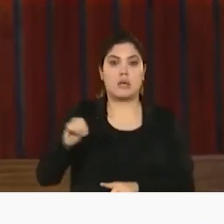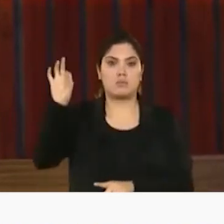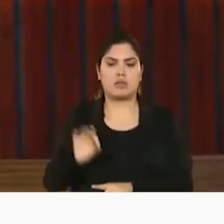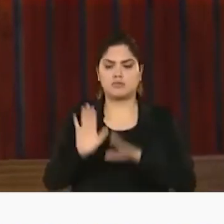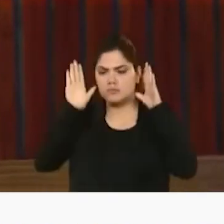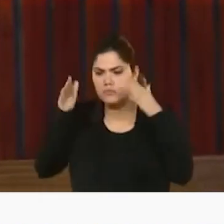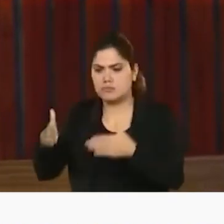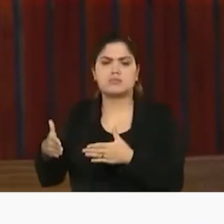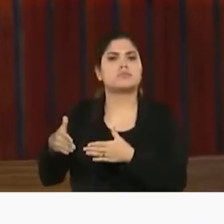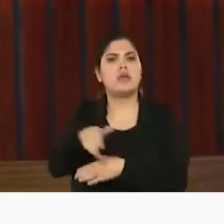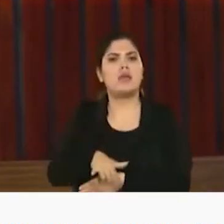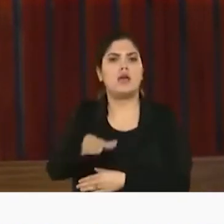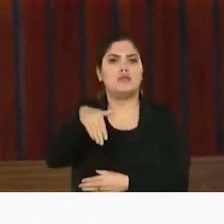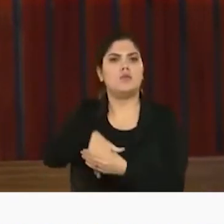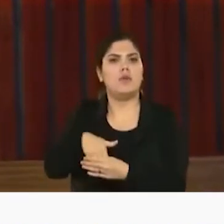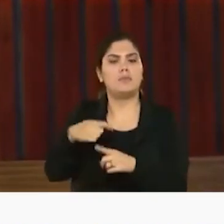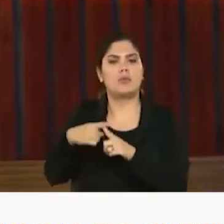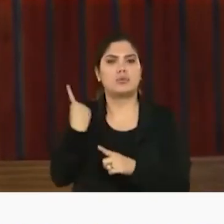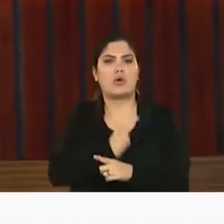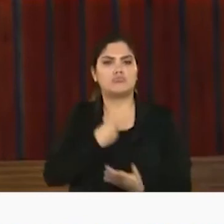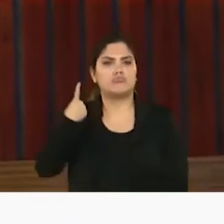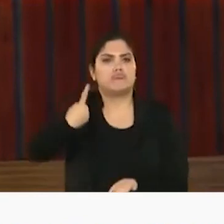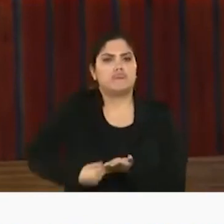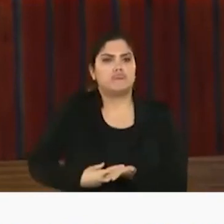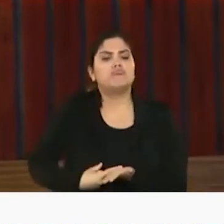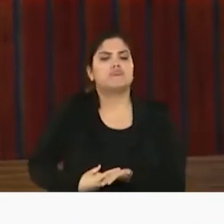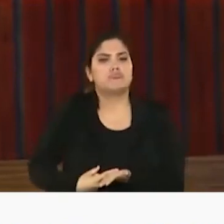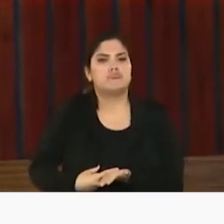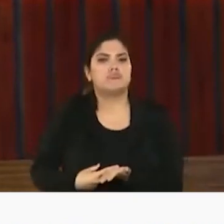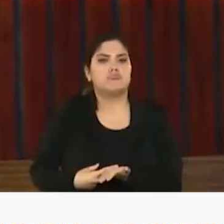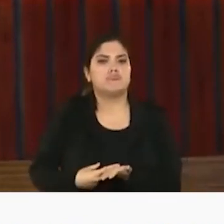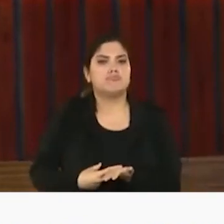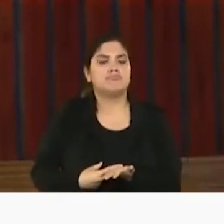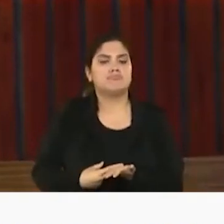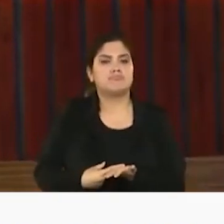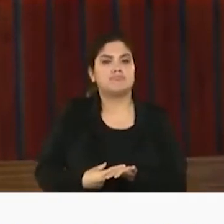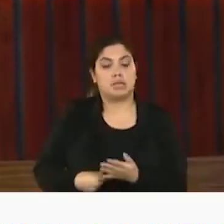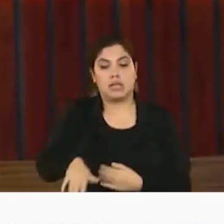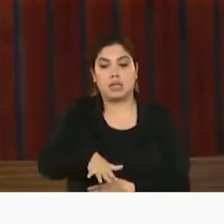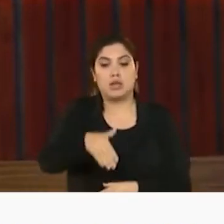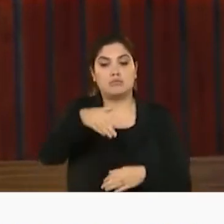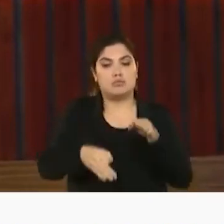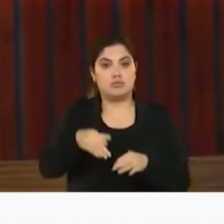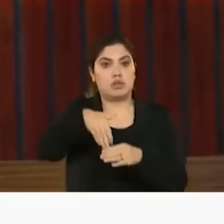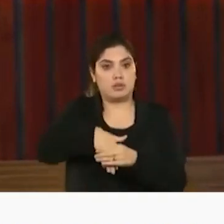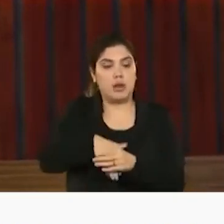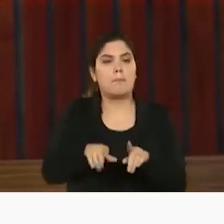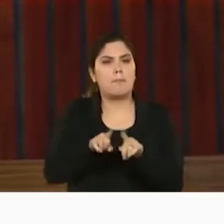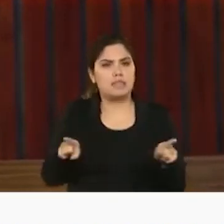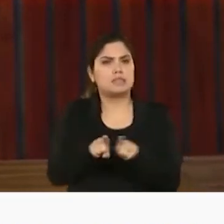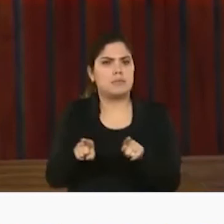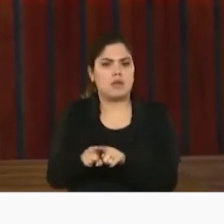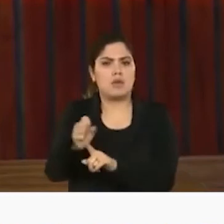Eleitoral. Isso é o nosso compromisso com não só com a Justiça Eleitoral, mas com a sociedade